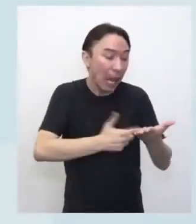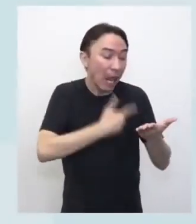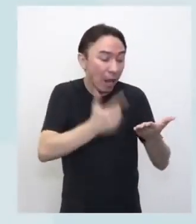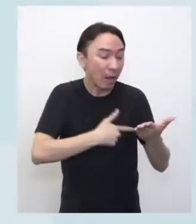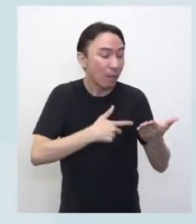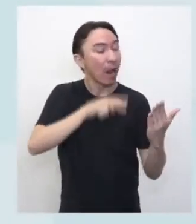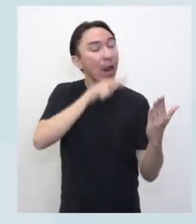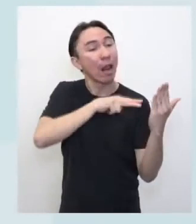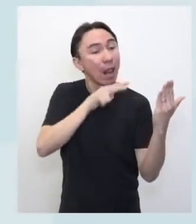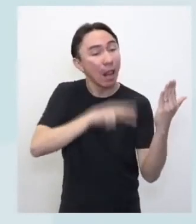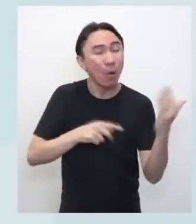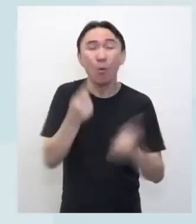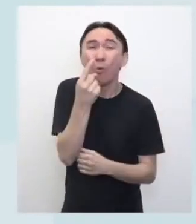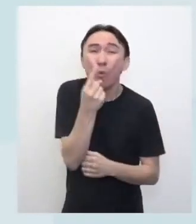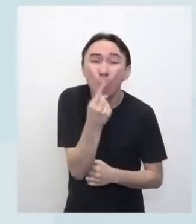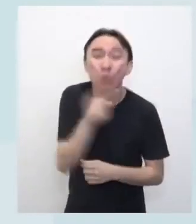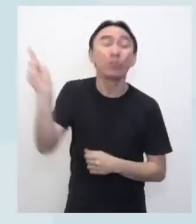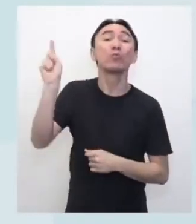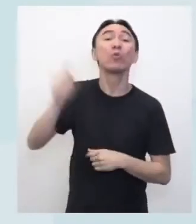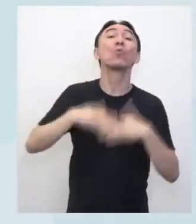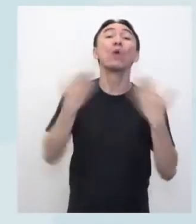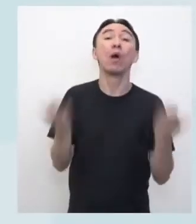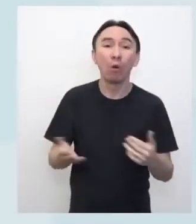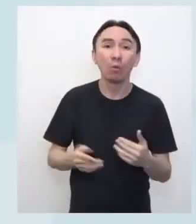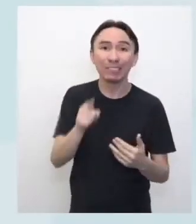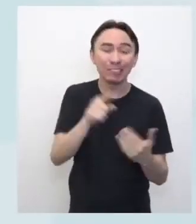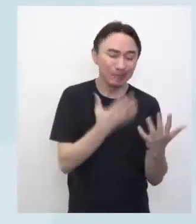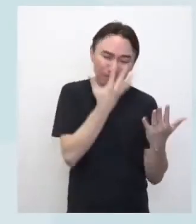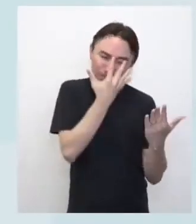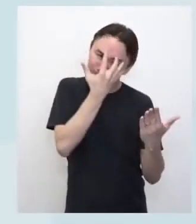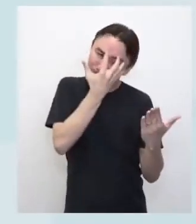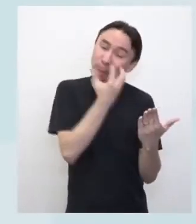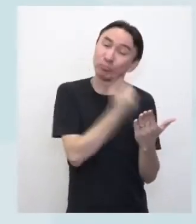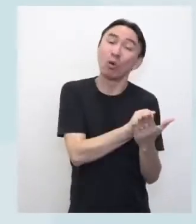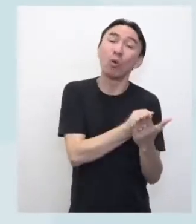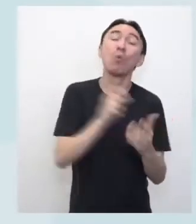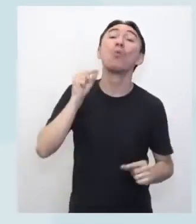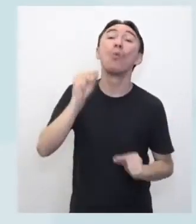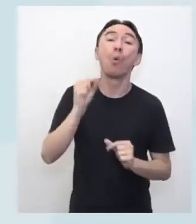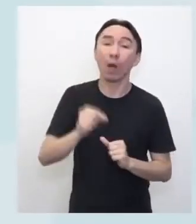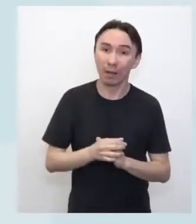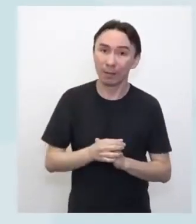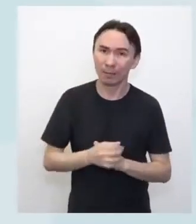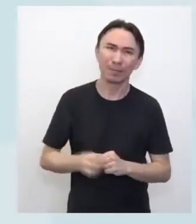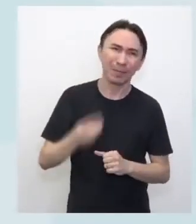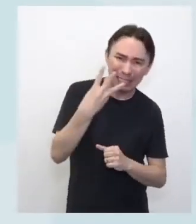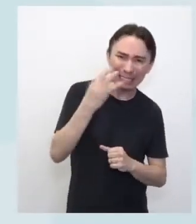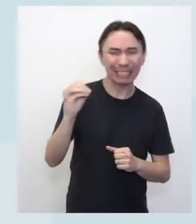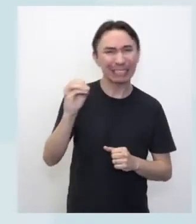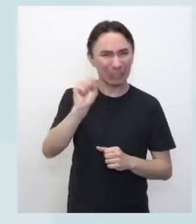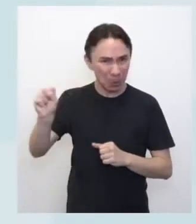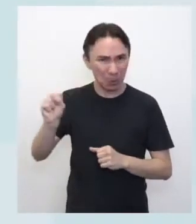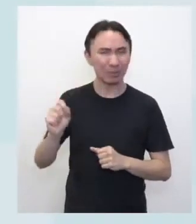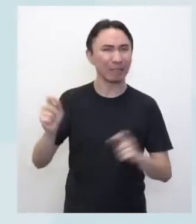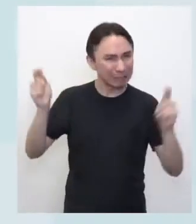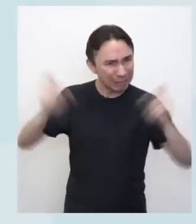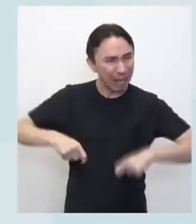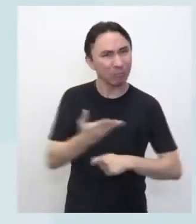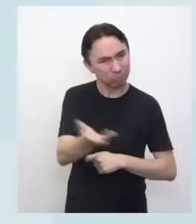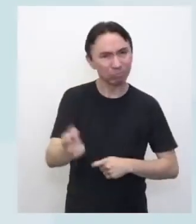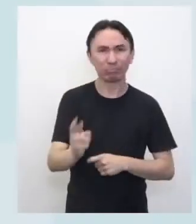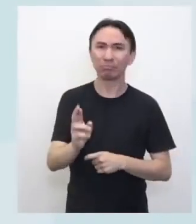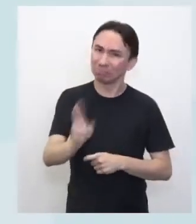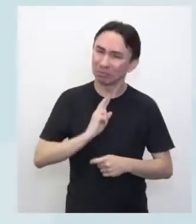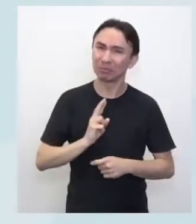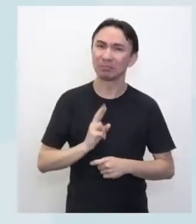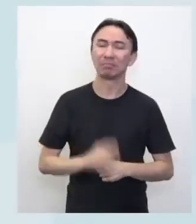O que mais chamou a sua atenção nessa leitura, né? Então, 30 segundos? Dá tempo, vai lá. Responde para a gente